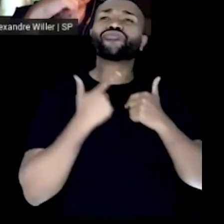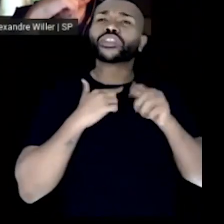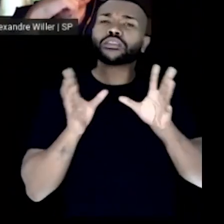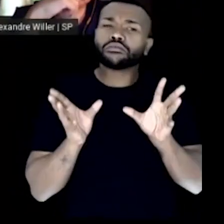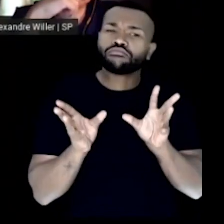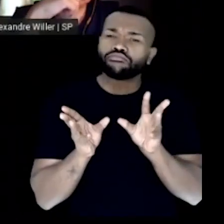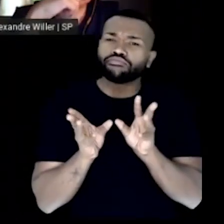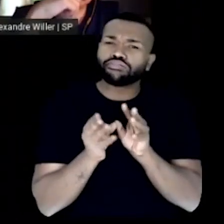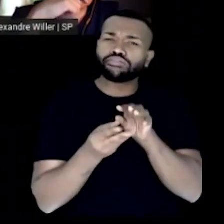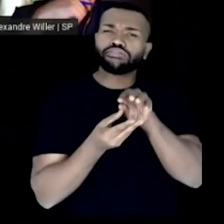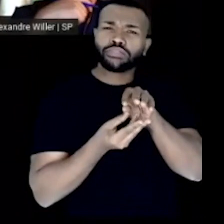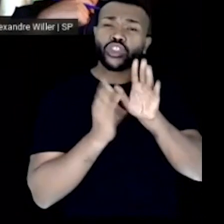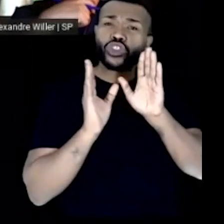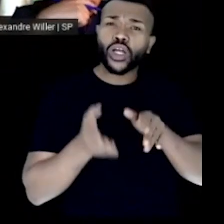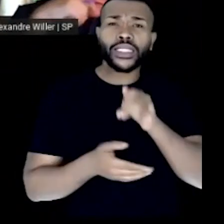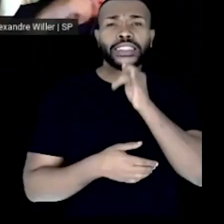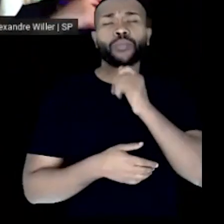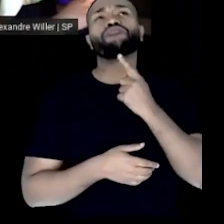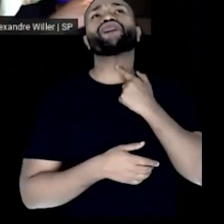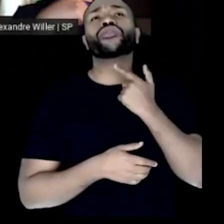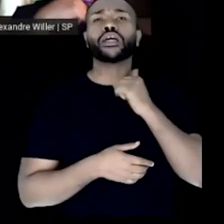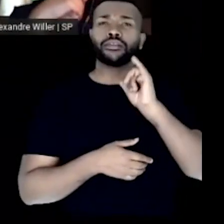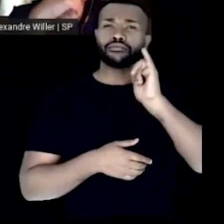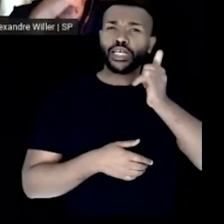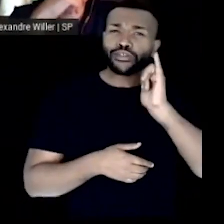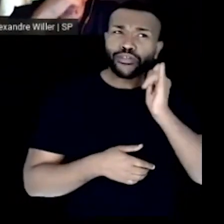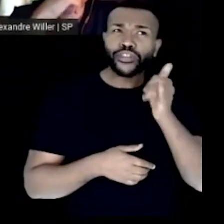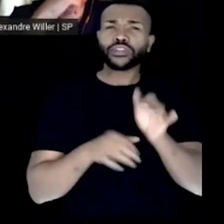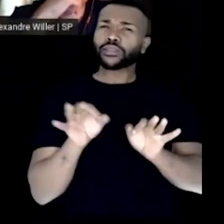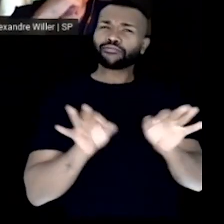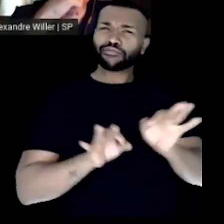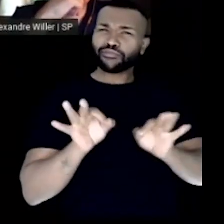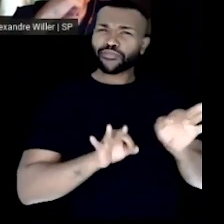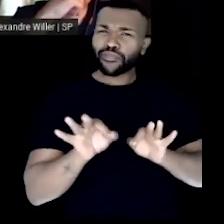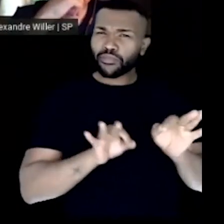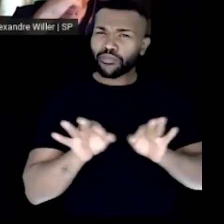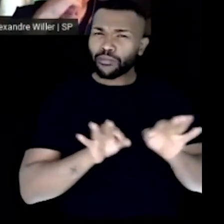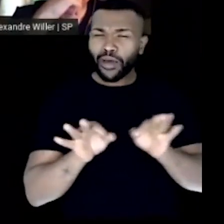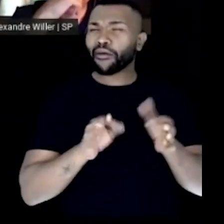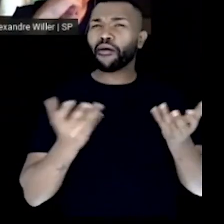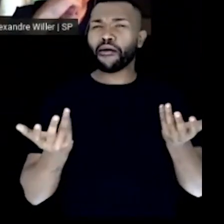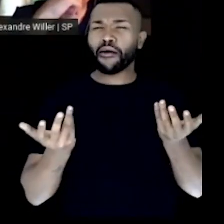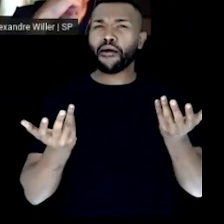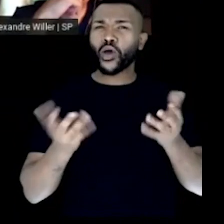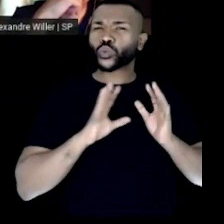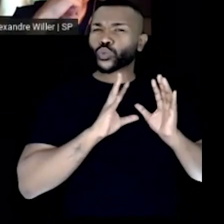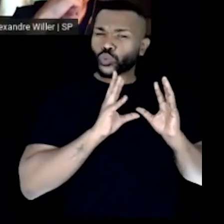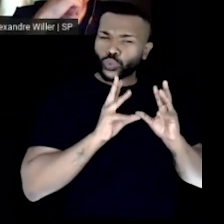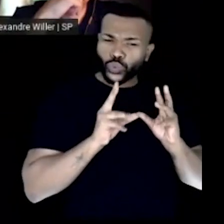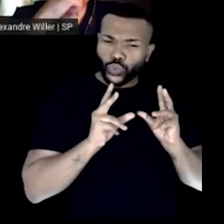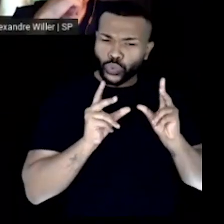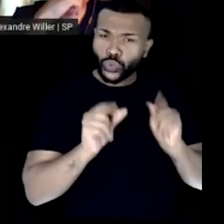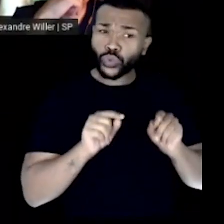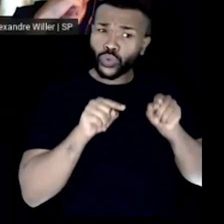aí todos esses meus desejos, que envolvem desde essas ambições narrativas, né, de construir, de